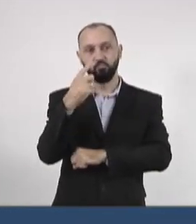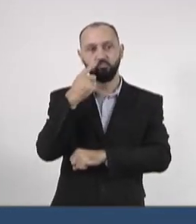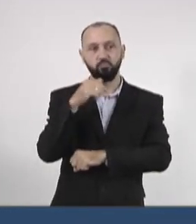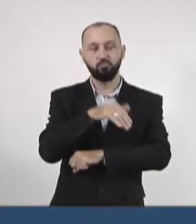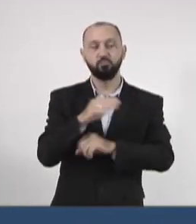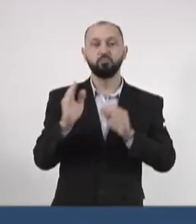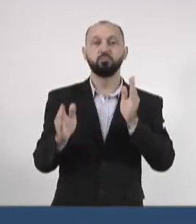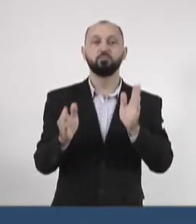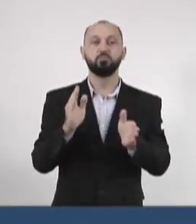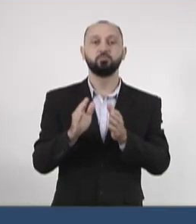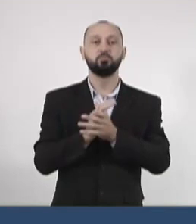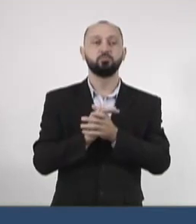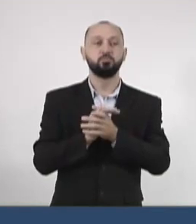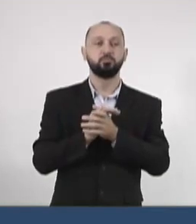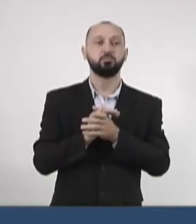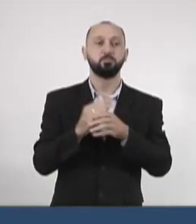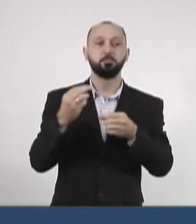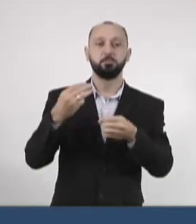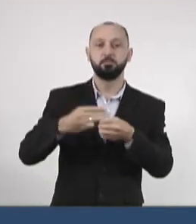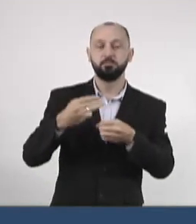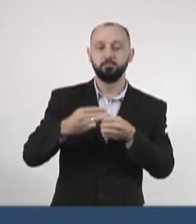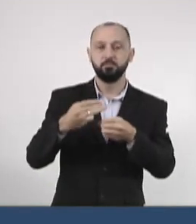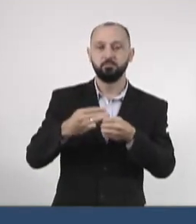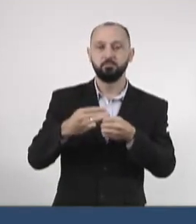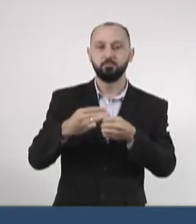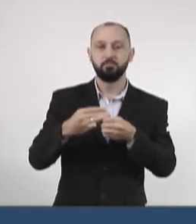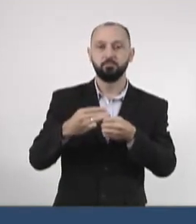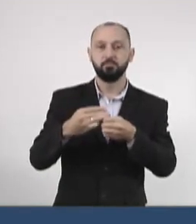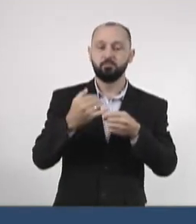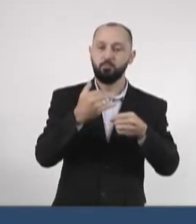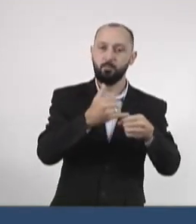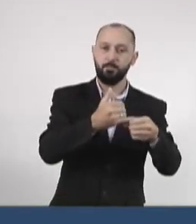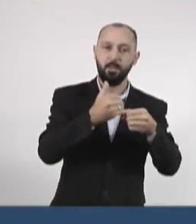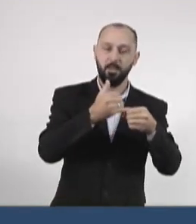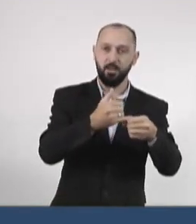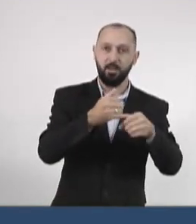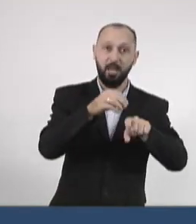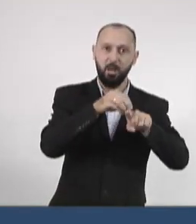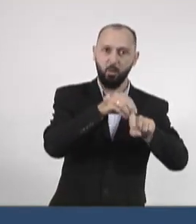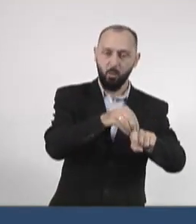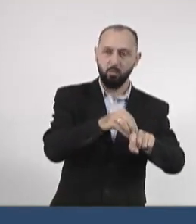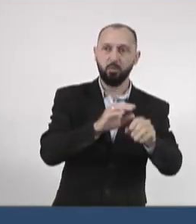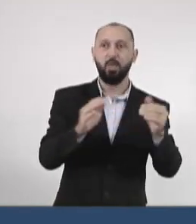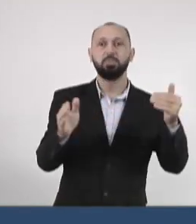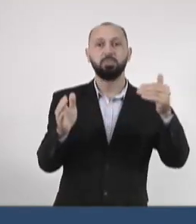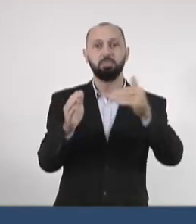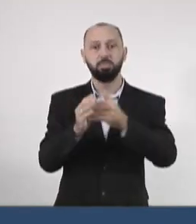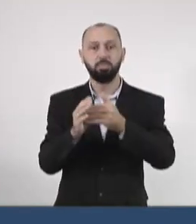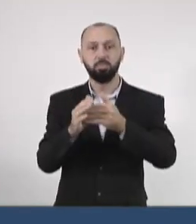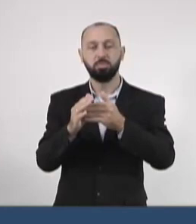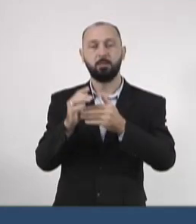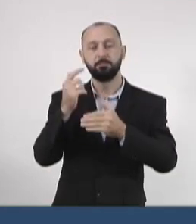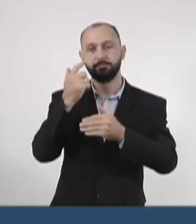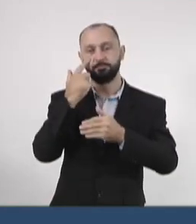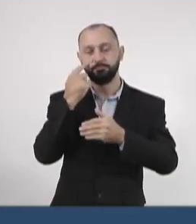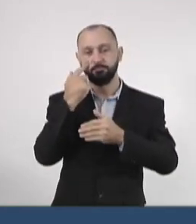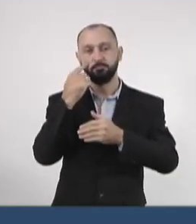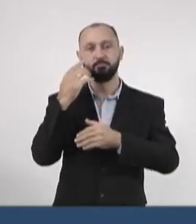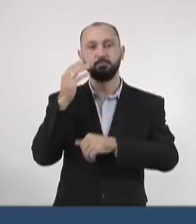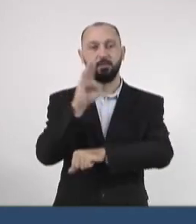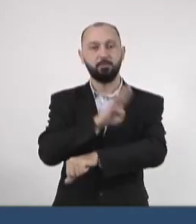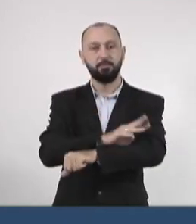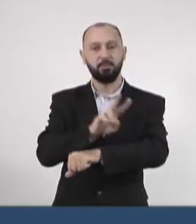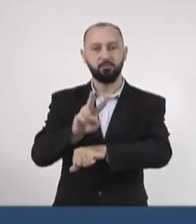no trecho que liga os municípios de Caracol até Bela Vista. Esta presente proposição,